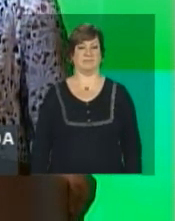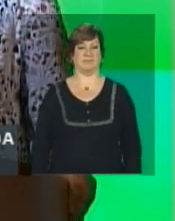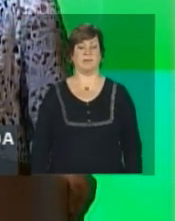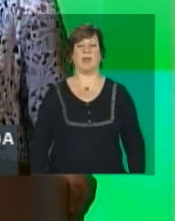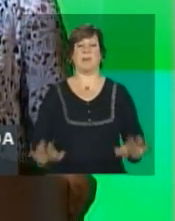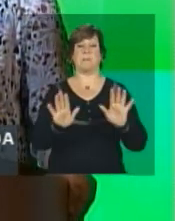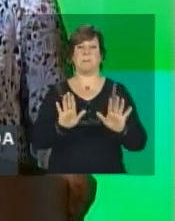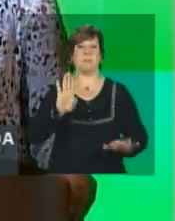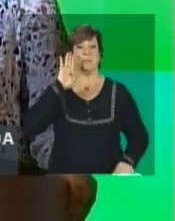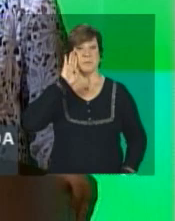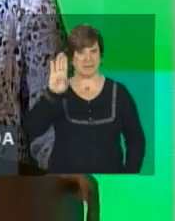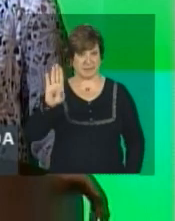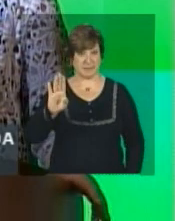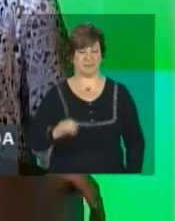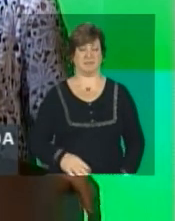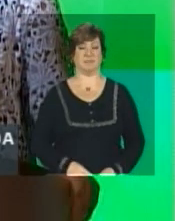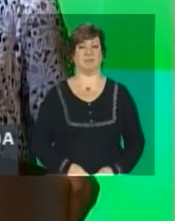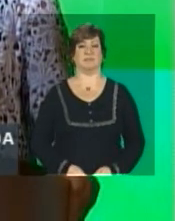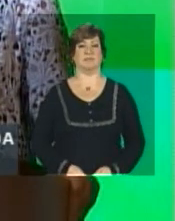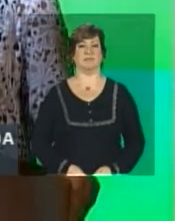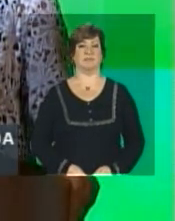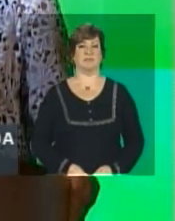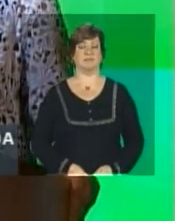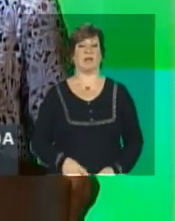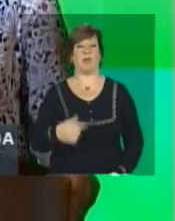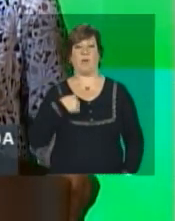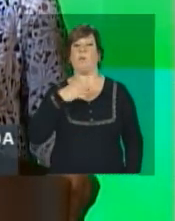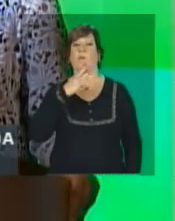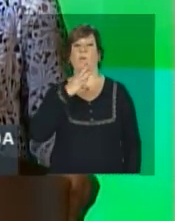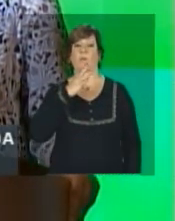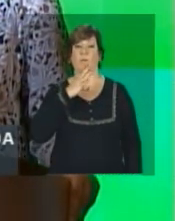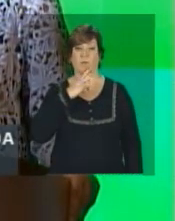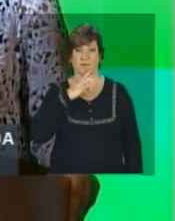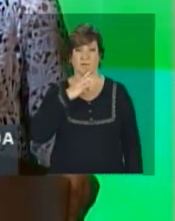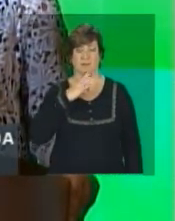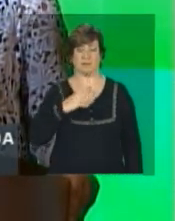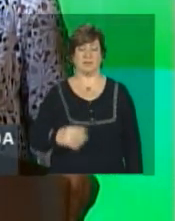Mas, sobretudo, eu conheço